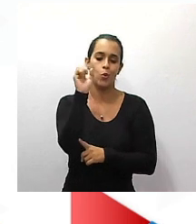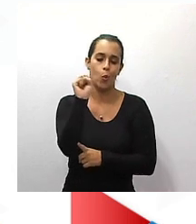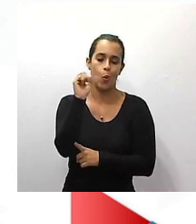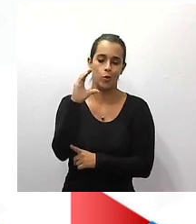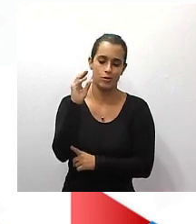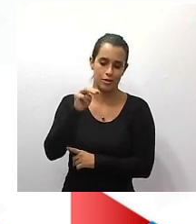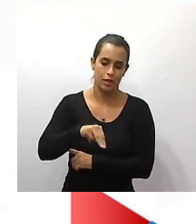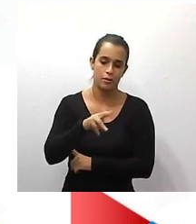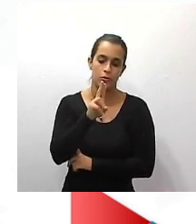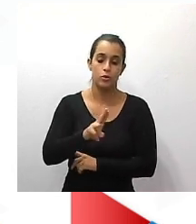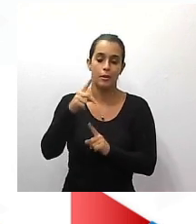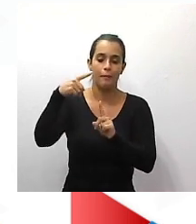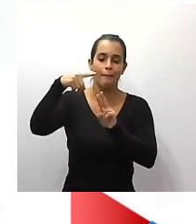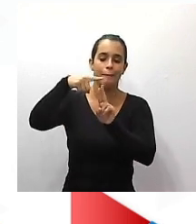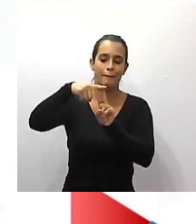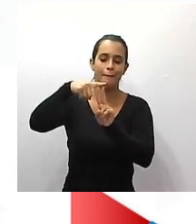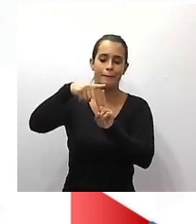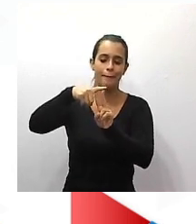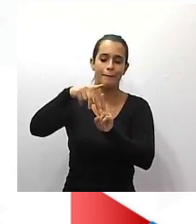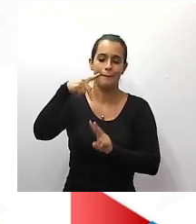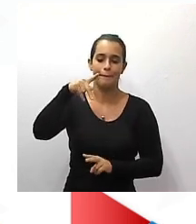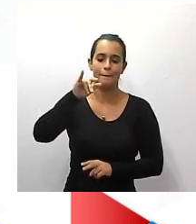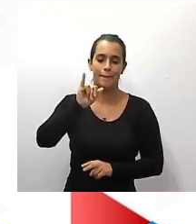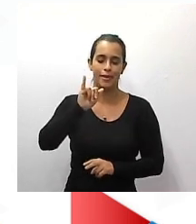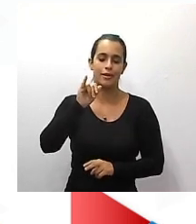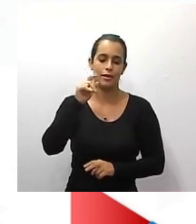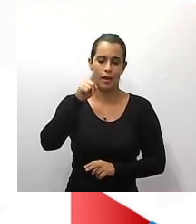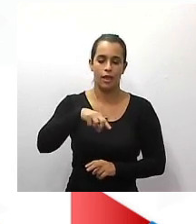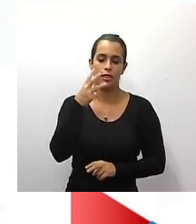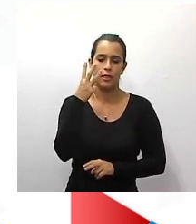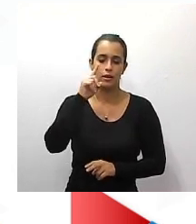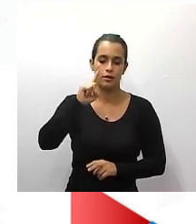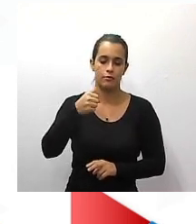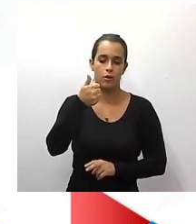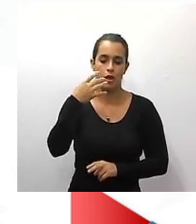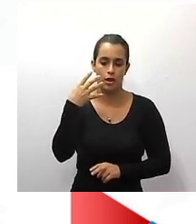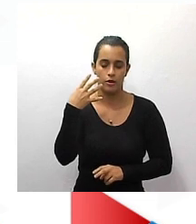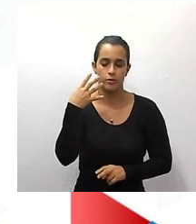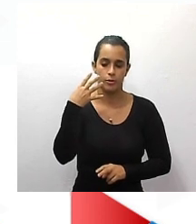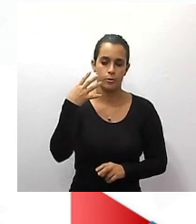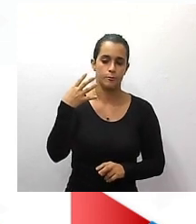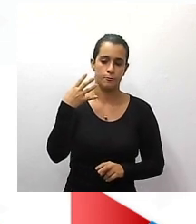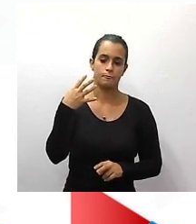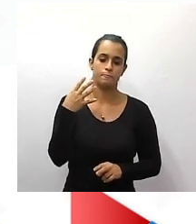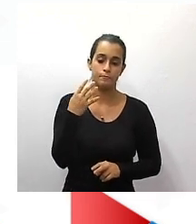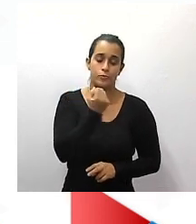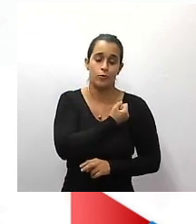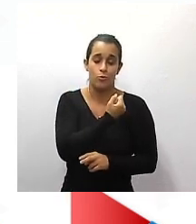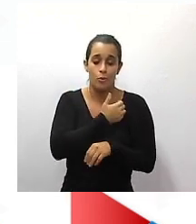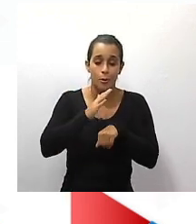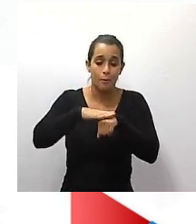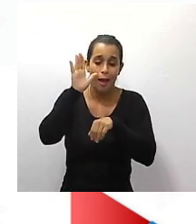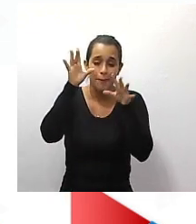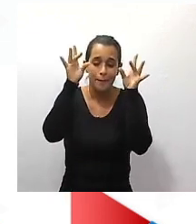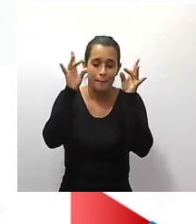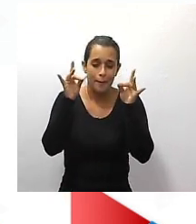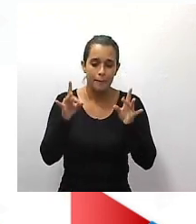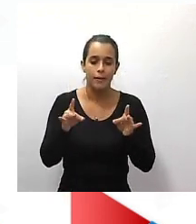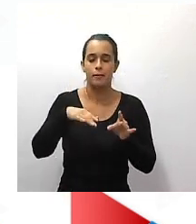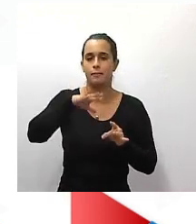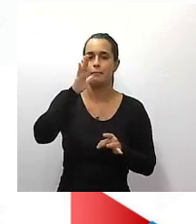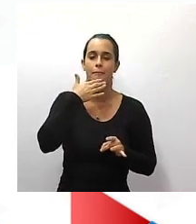o expoente do segundo, A ao cubo. Por isso, a fórmula do volume do cubo ser A ao cubo. Fechou comigo? Agora vamos para